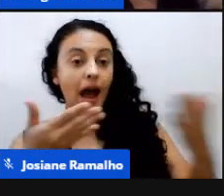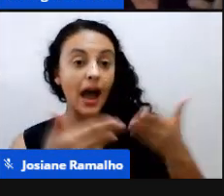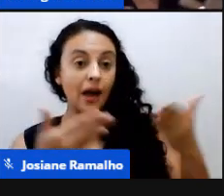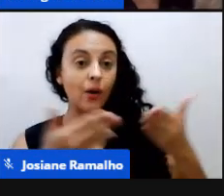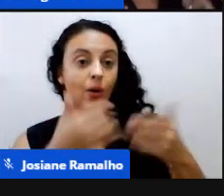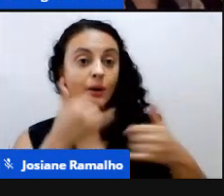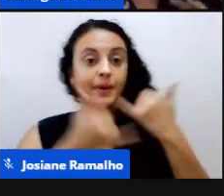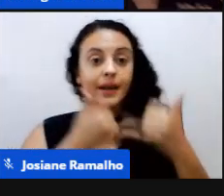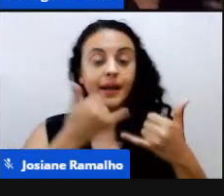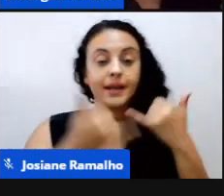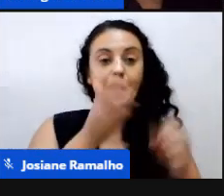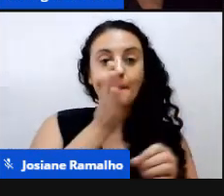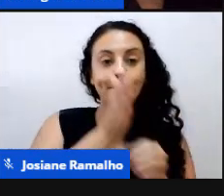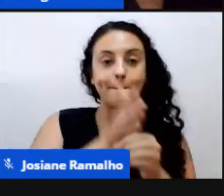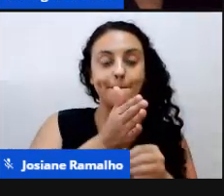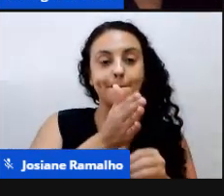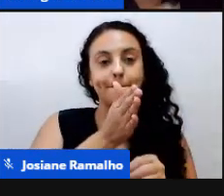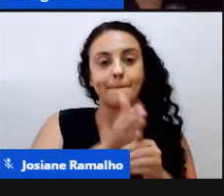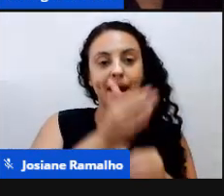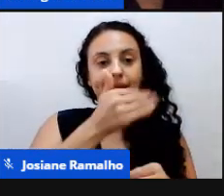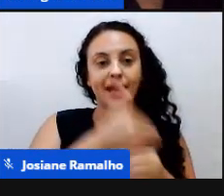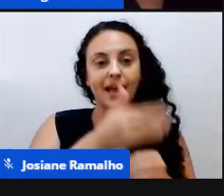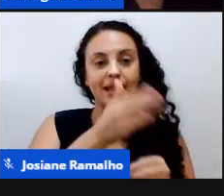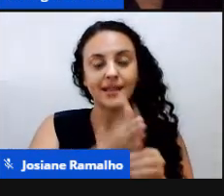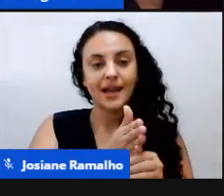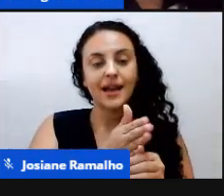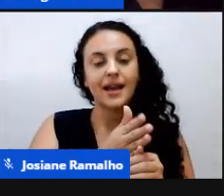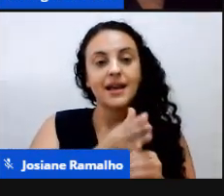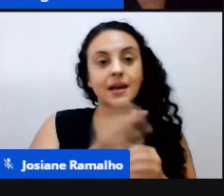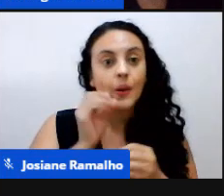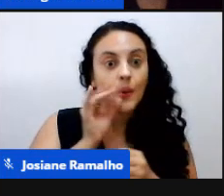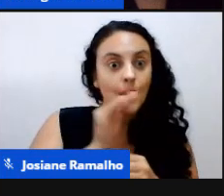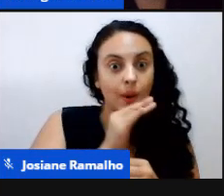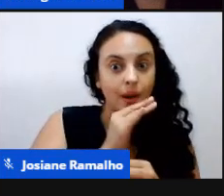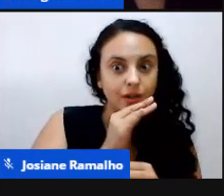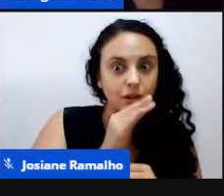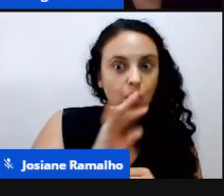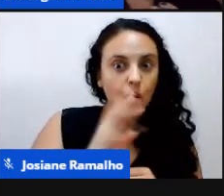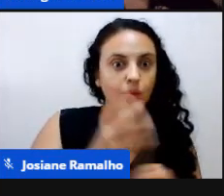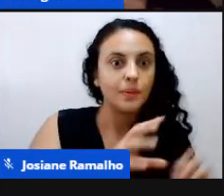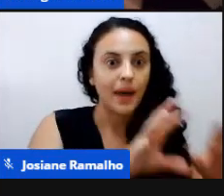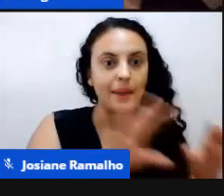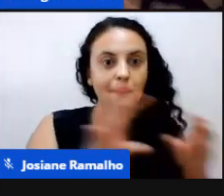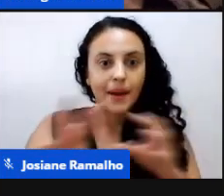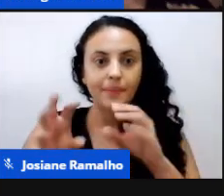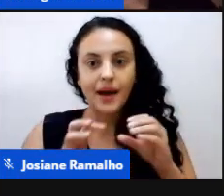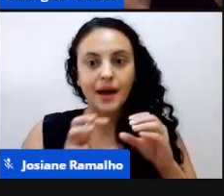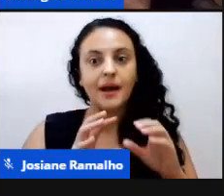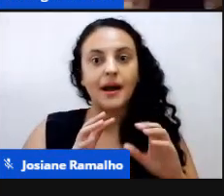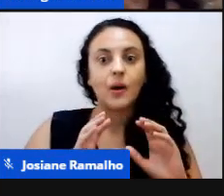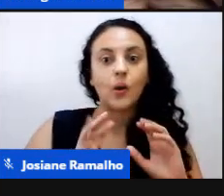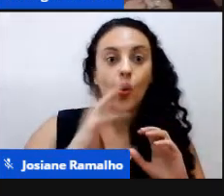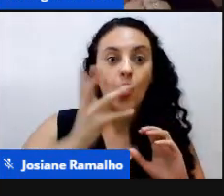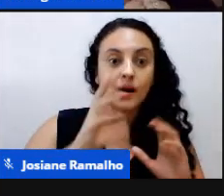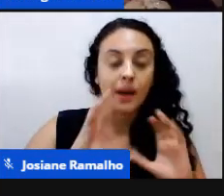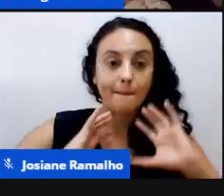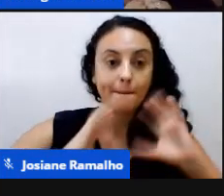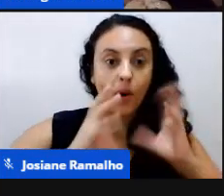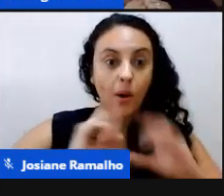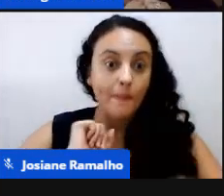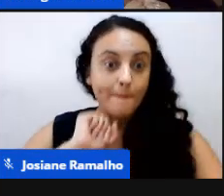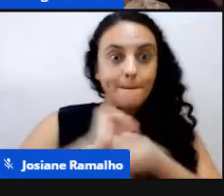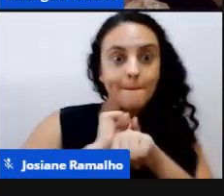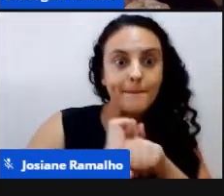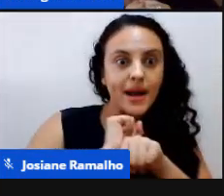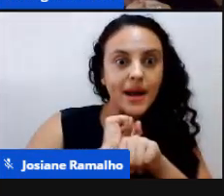quente. A hora que a bola parar, em quem ela parar, a criança está queimada. Olha, ela entendeu que se ela segurar